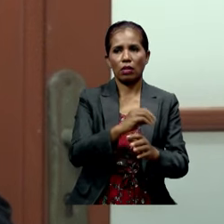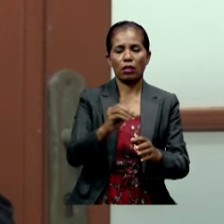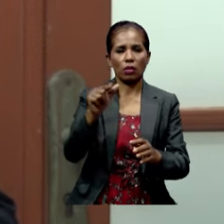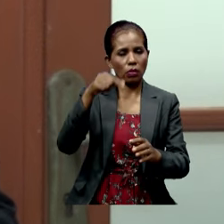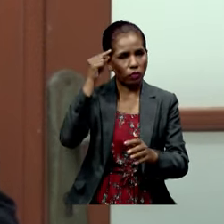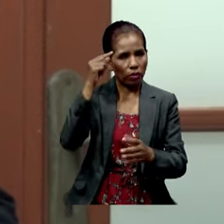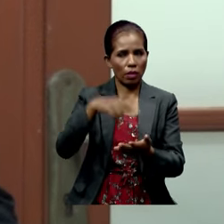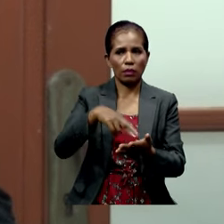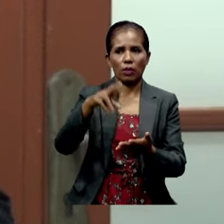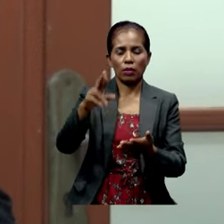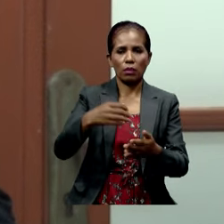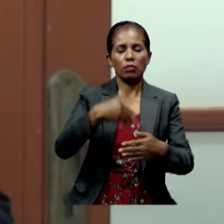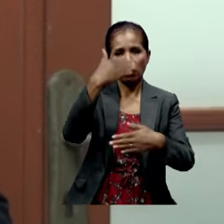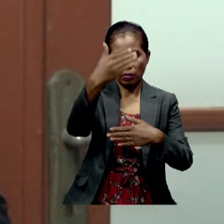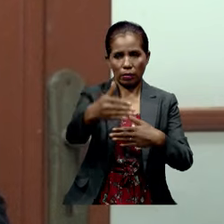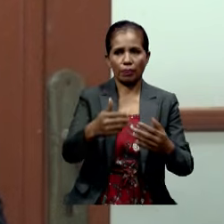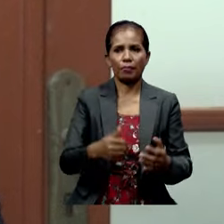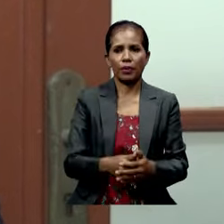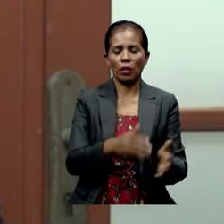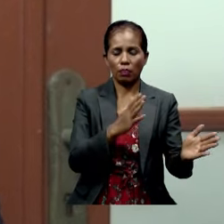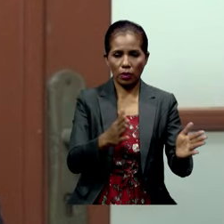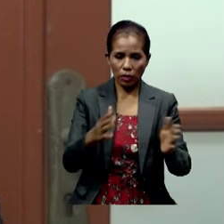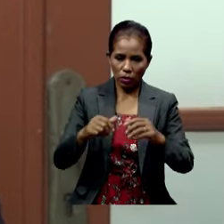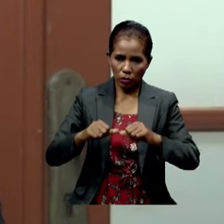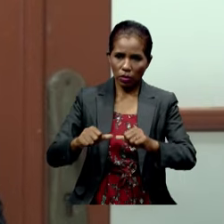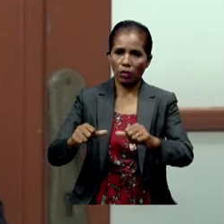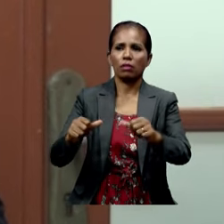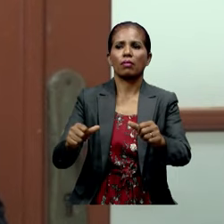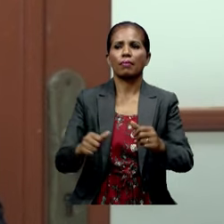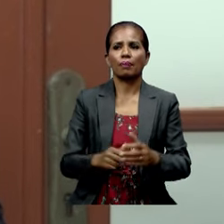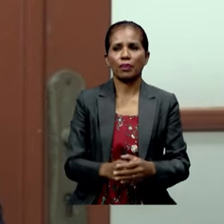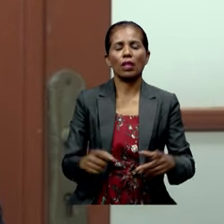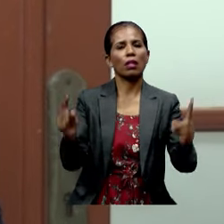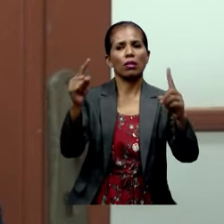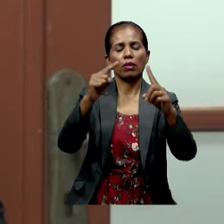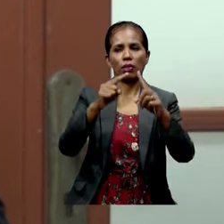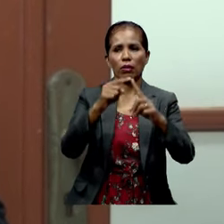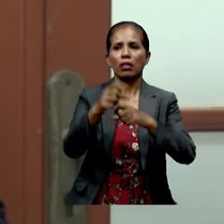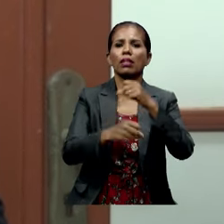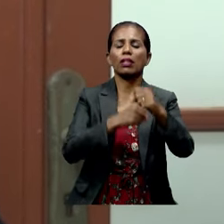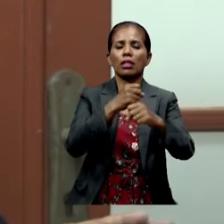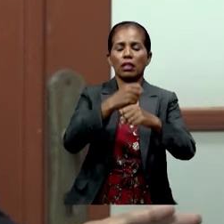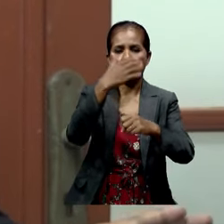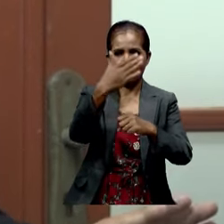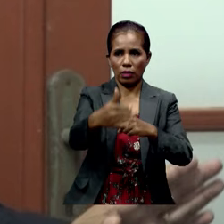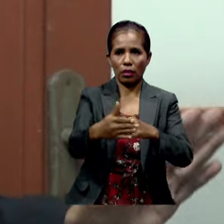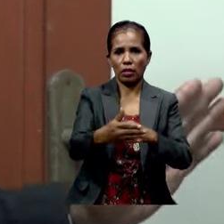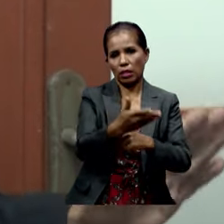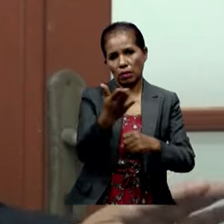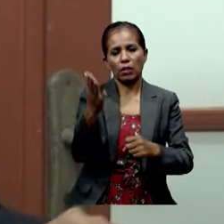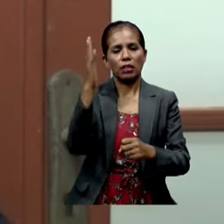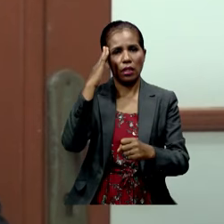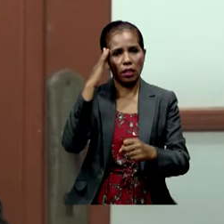aprova buat nebele bawoi. Nebe ne proses lao lai hansane to iha tina oi hansane maka ini sehatene ne